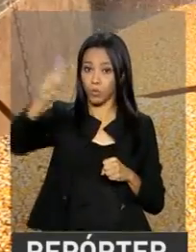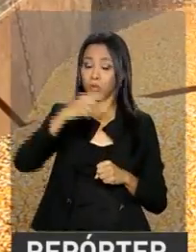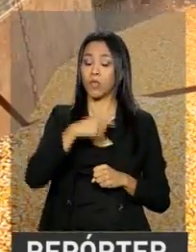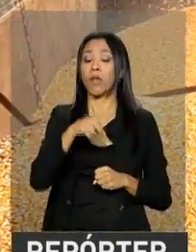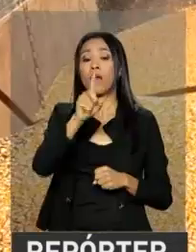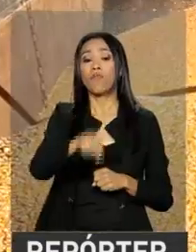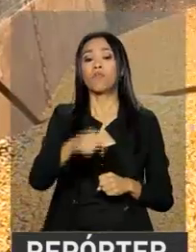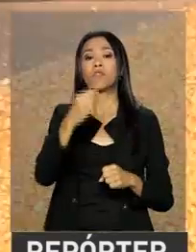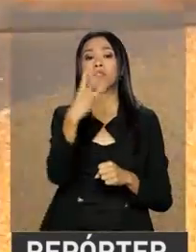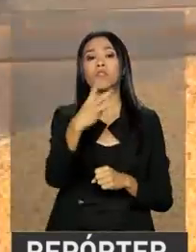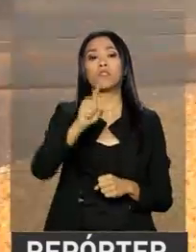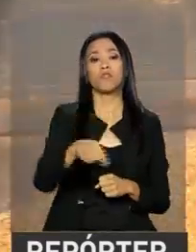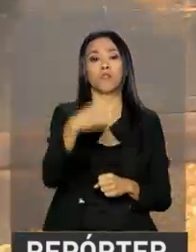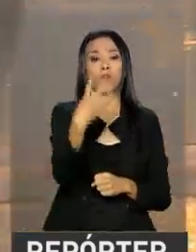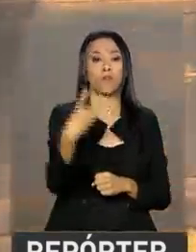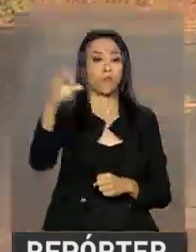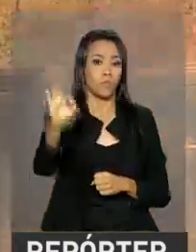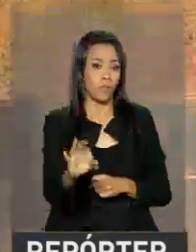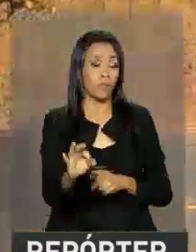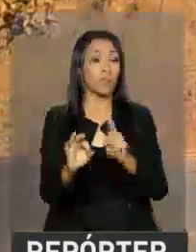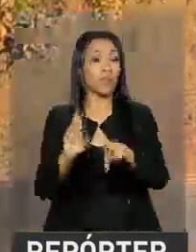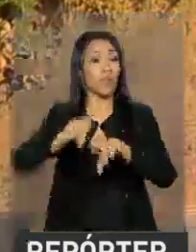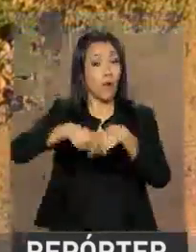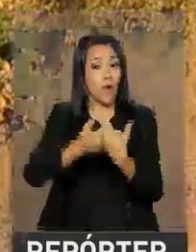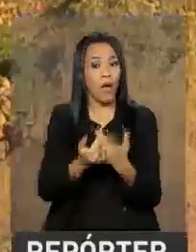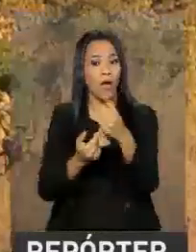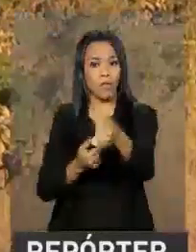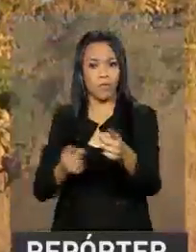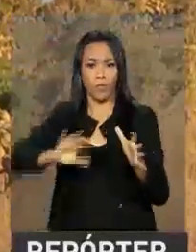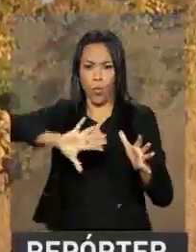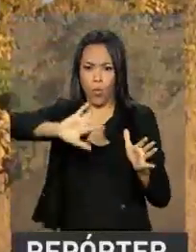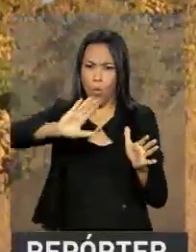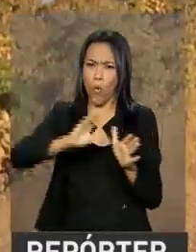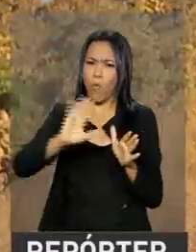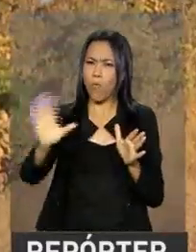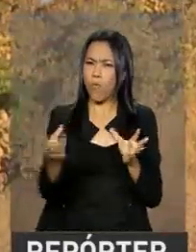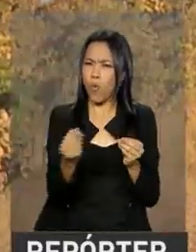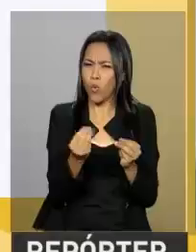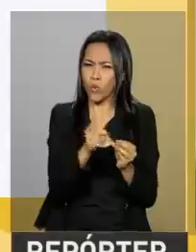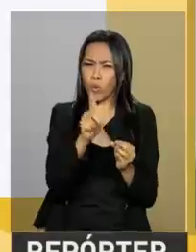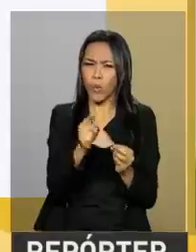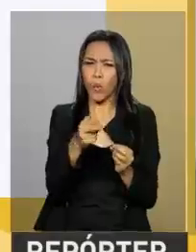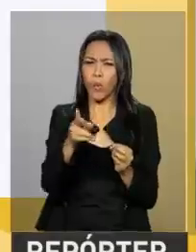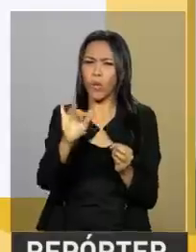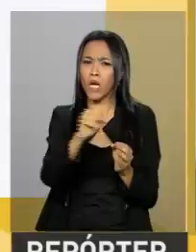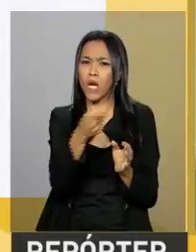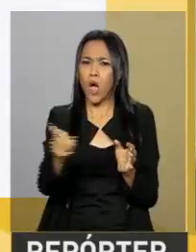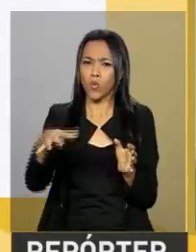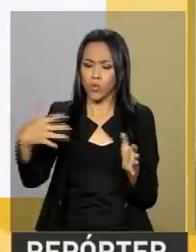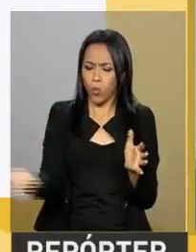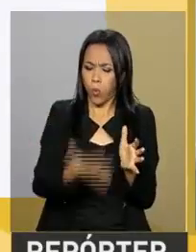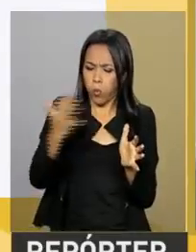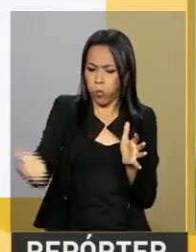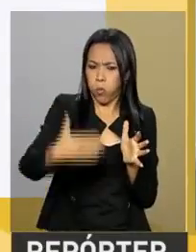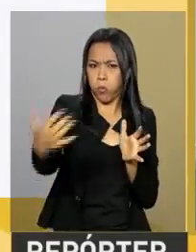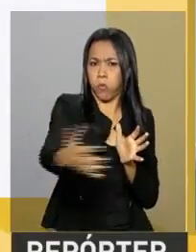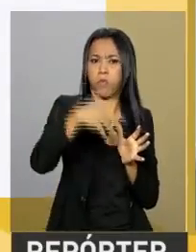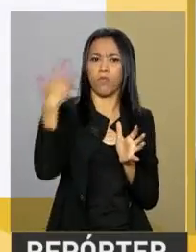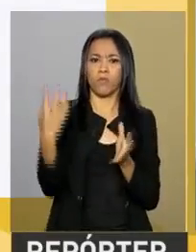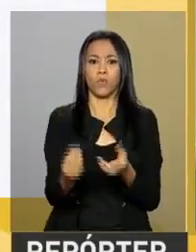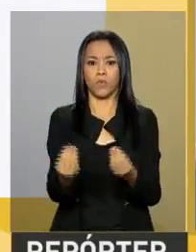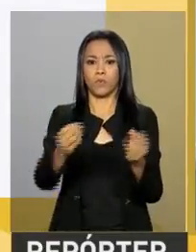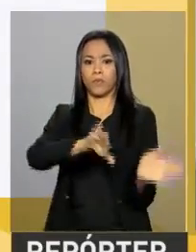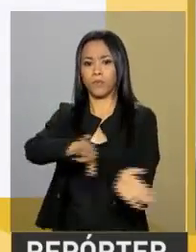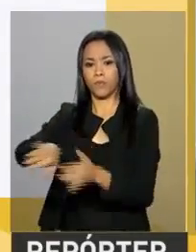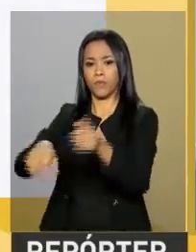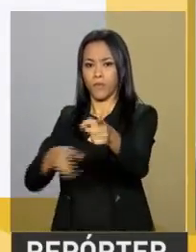13,4%, graças a uma safra recorde de grãos. É fácil de explicar. Primeiro que o